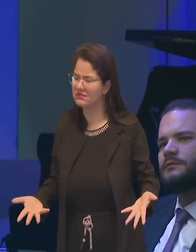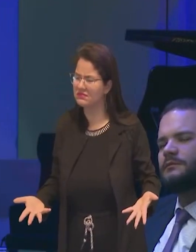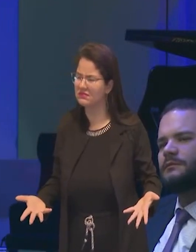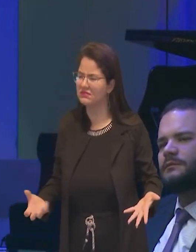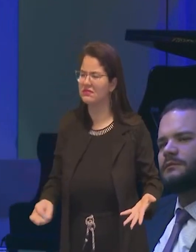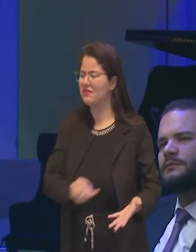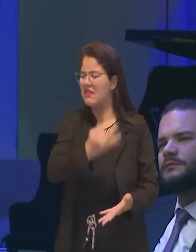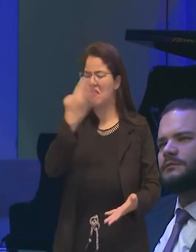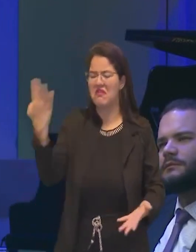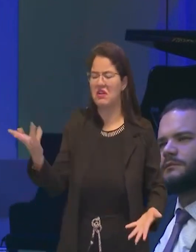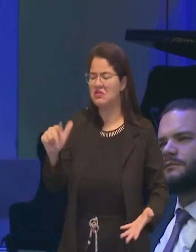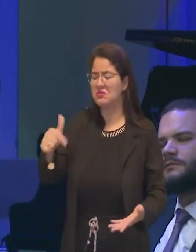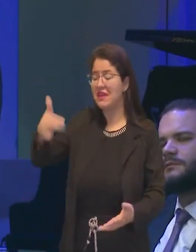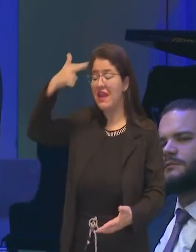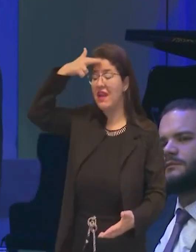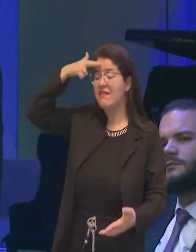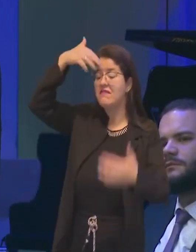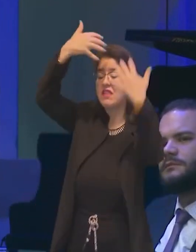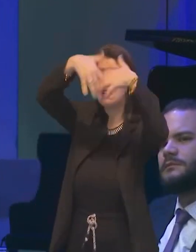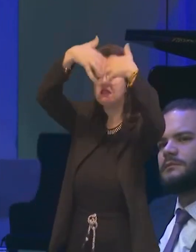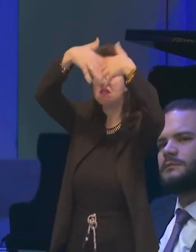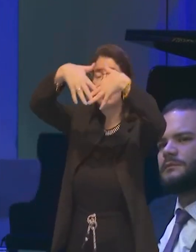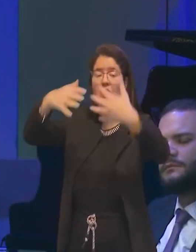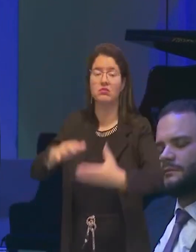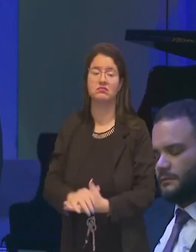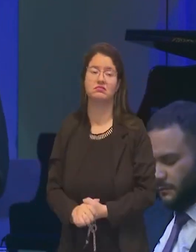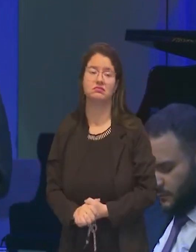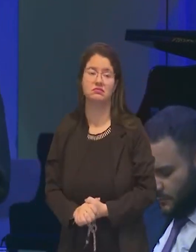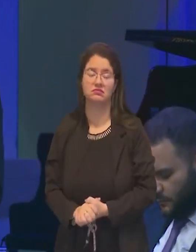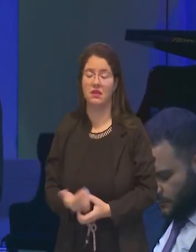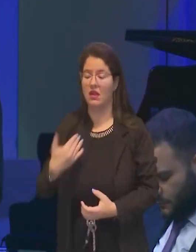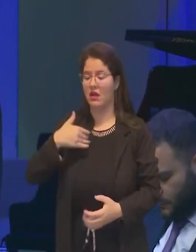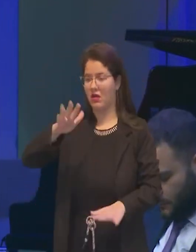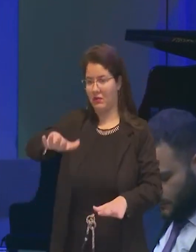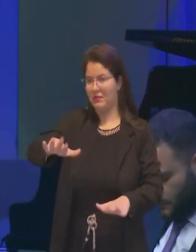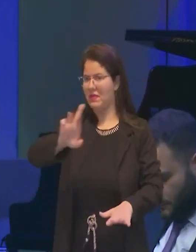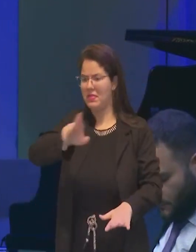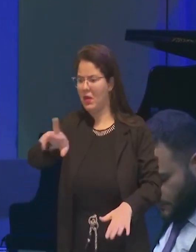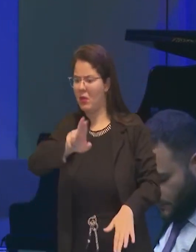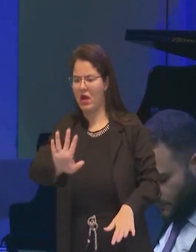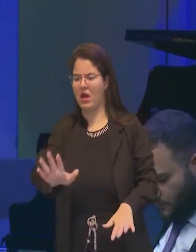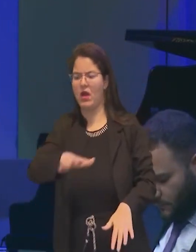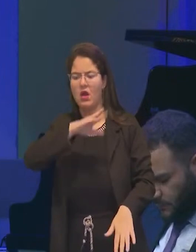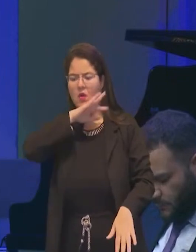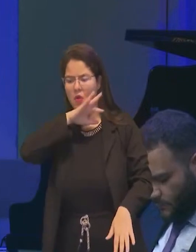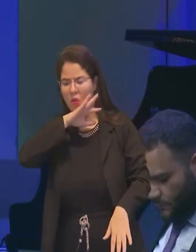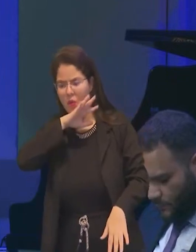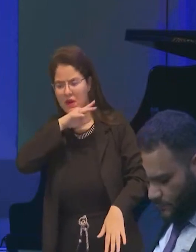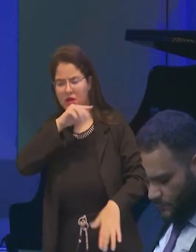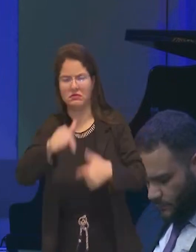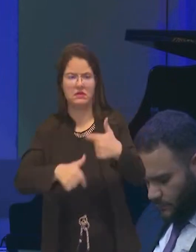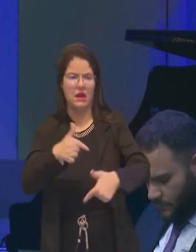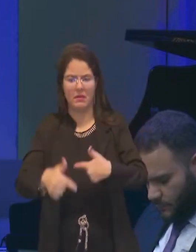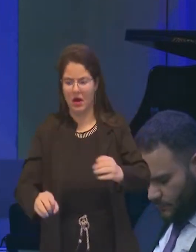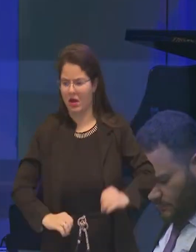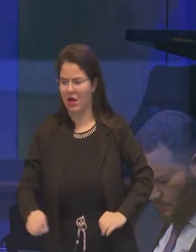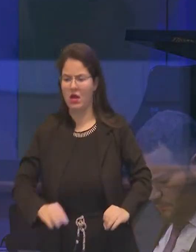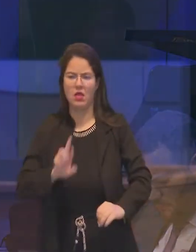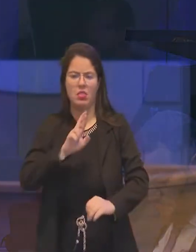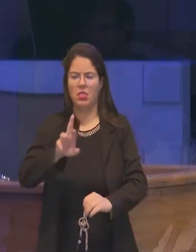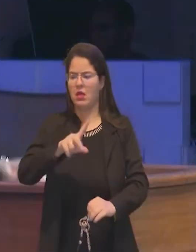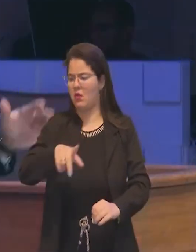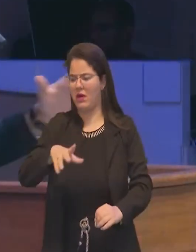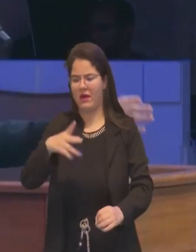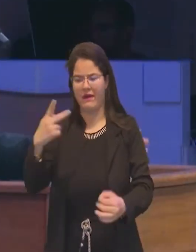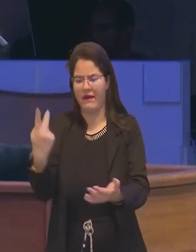Muitos não refletem. E entendam, eu não estou falando que é ruim fazer obras. Eu não estou condenando quem